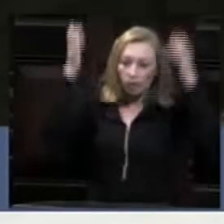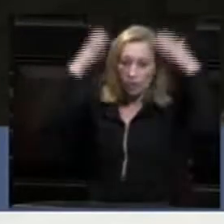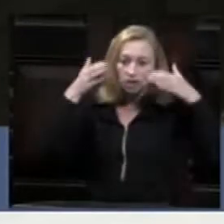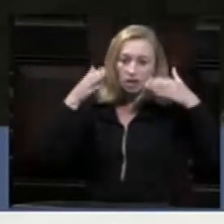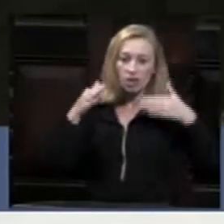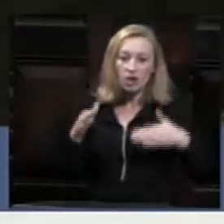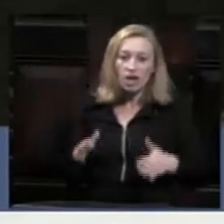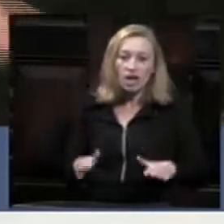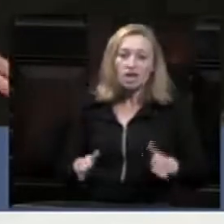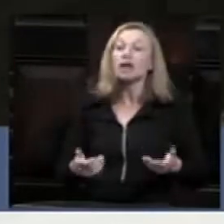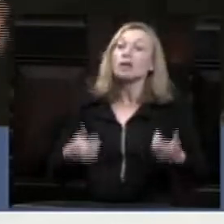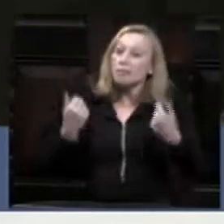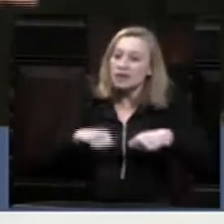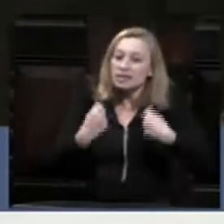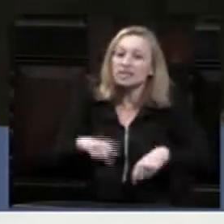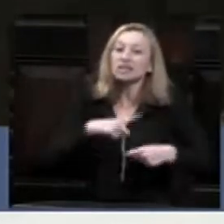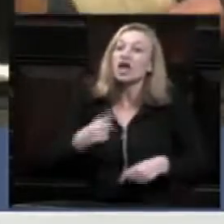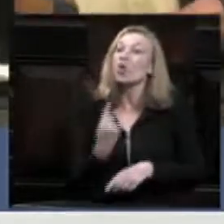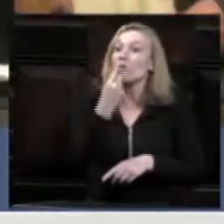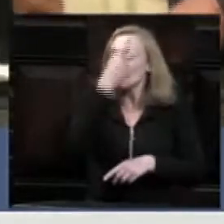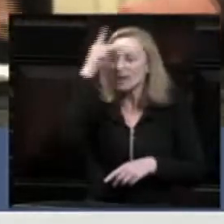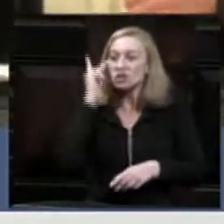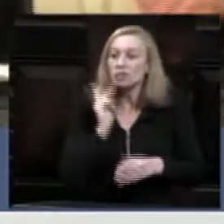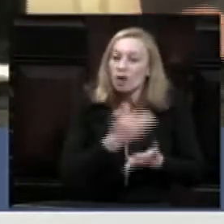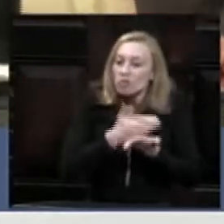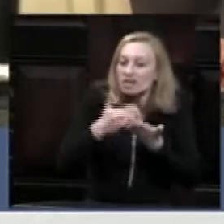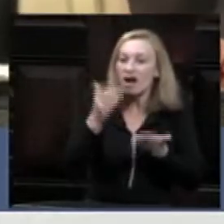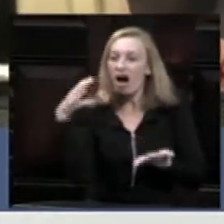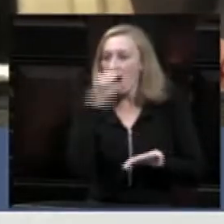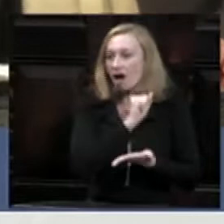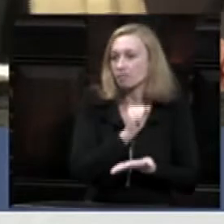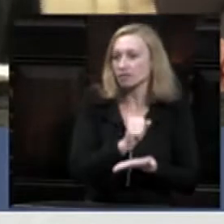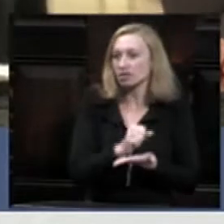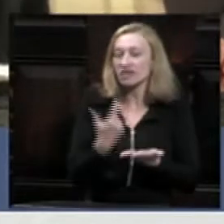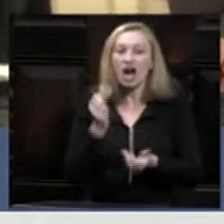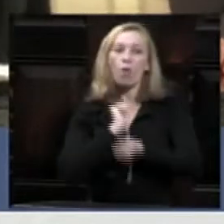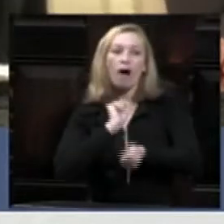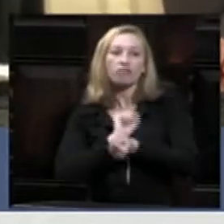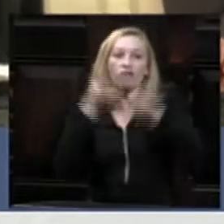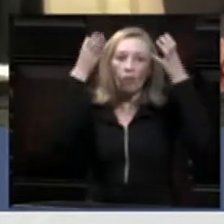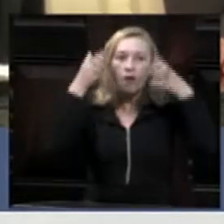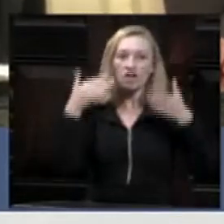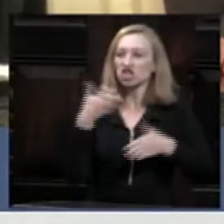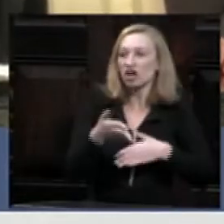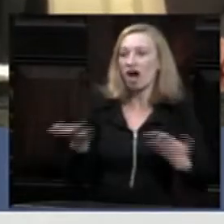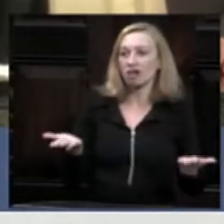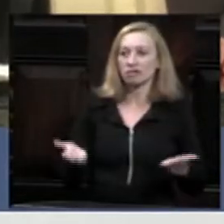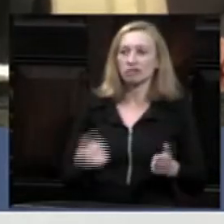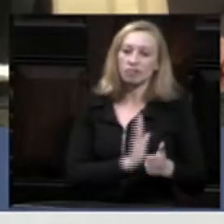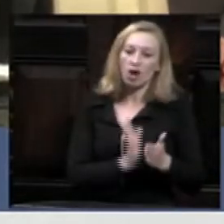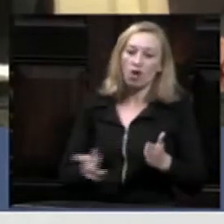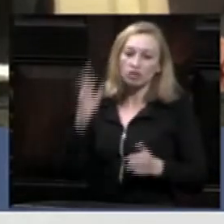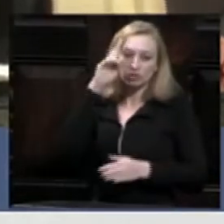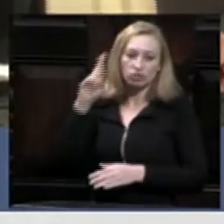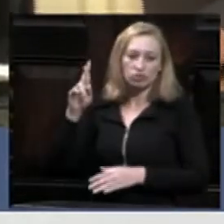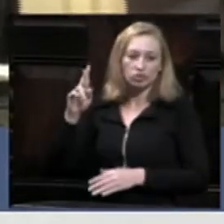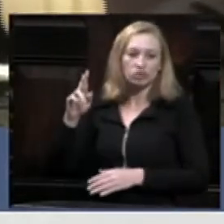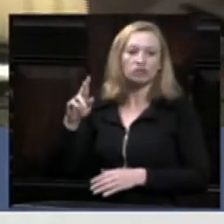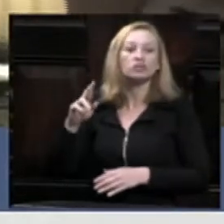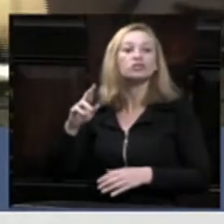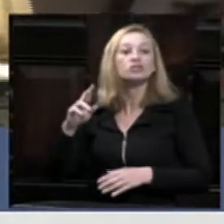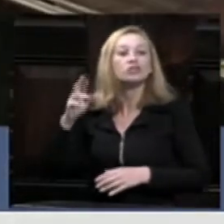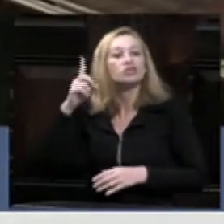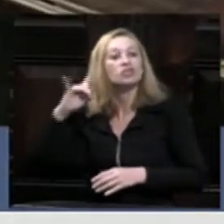alguém diretoria. Alguém tem que começar. Sem problema nenhum. Alguém da mesa pode começar. Pela ordem, senhor presidente. Pela ordem, deputado